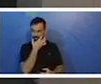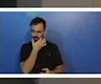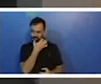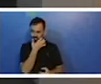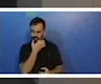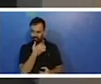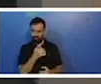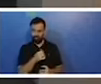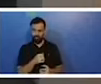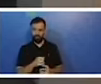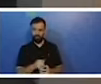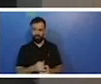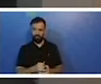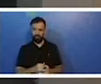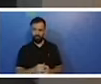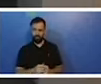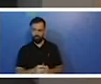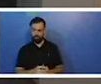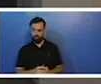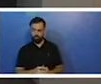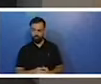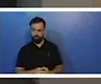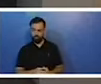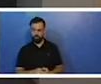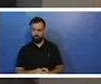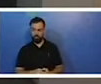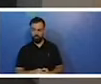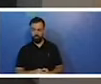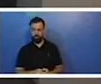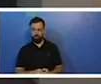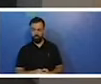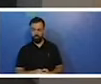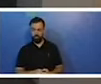crescendo pré vamos lá devagarzinho aí ó